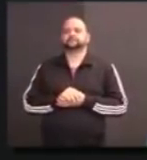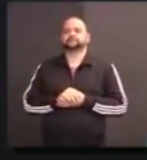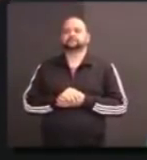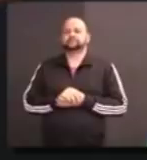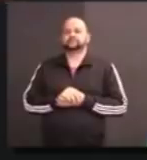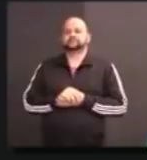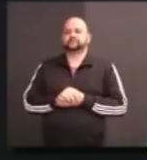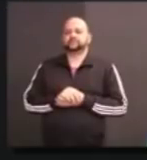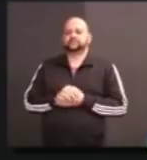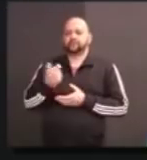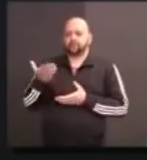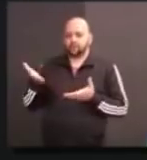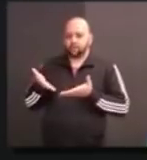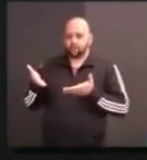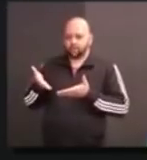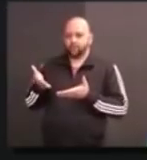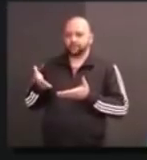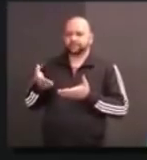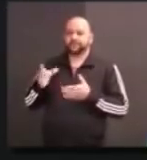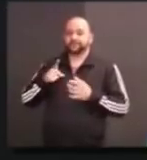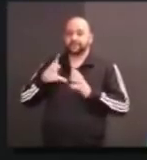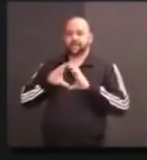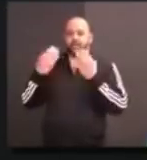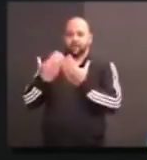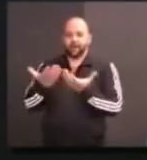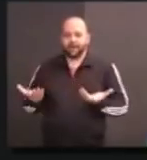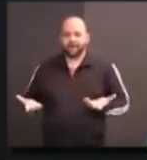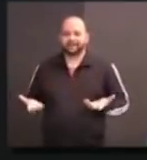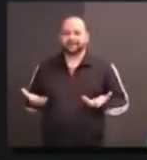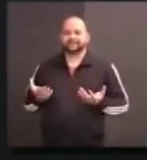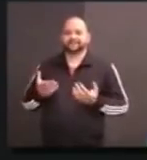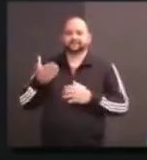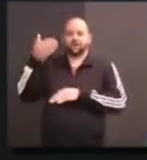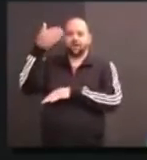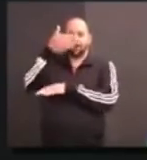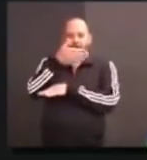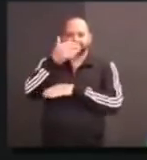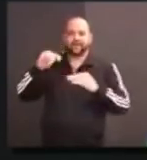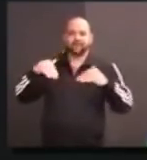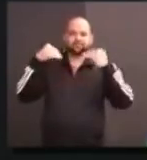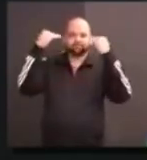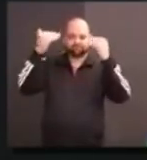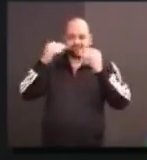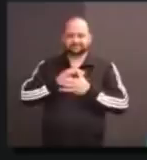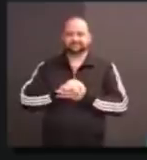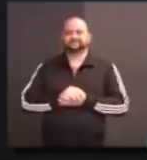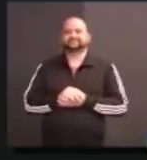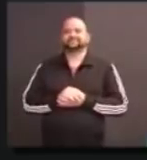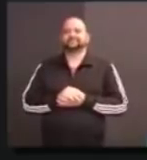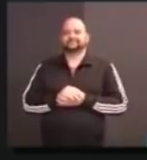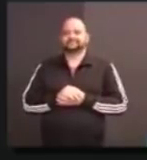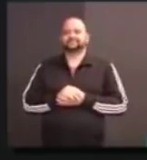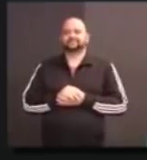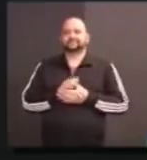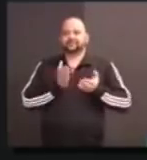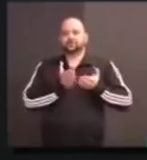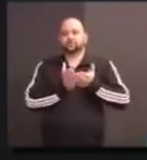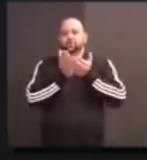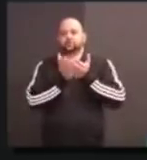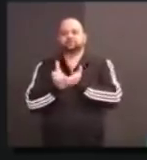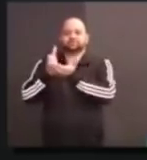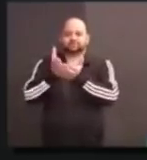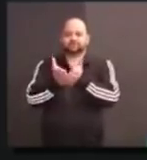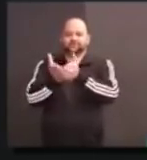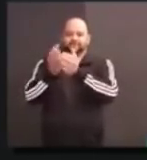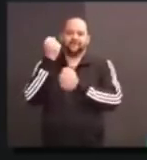Ficou demodê. Hoje é congresso. Hotel de 5 estrelas. Cruzeiro e